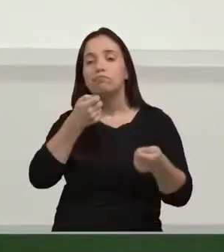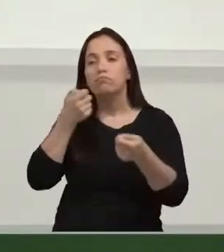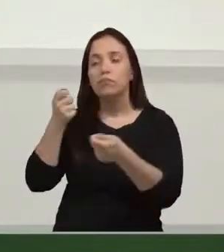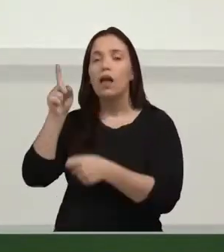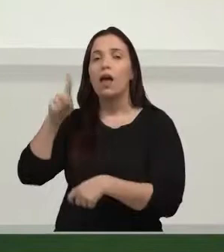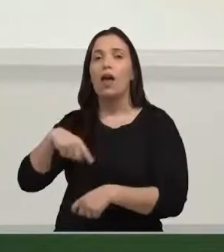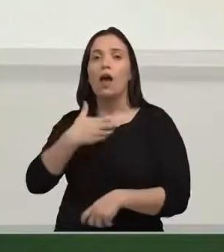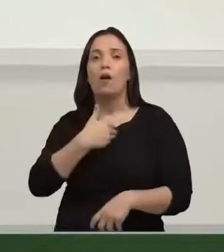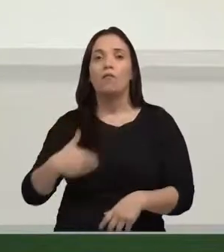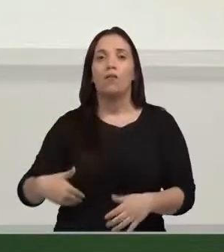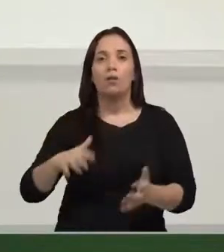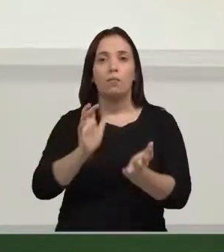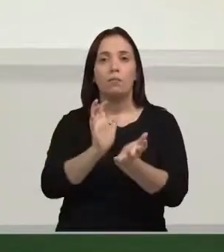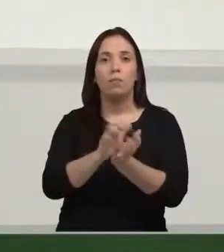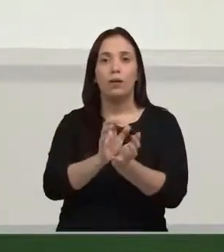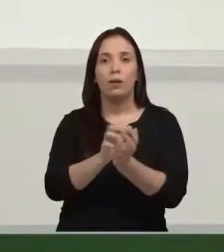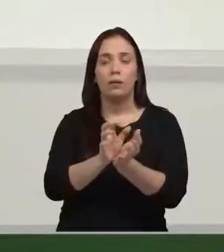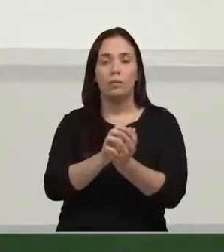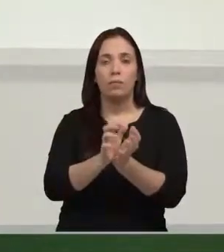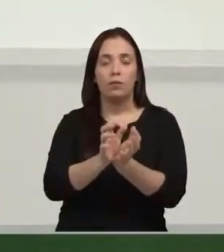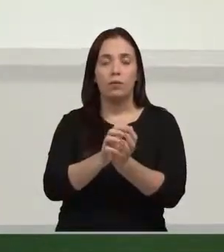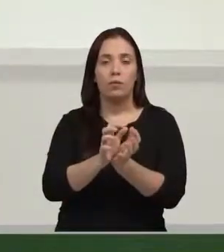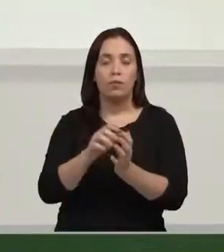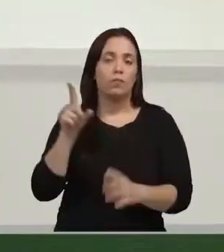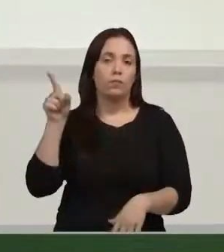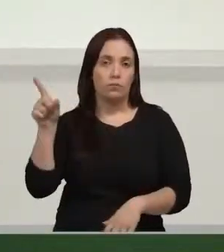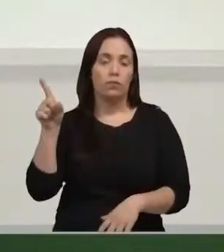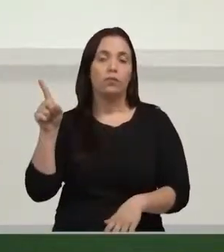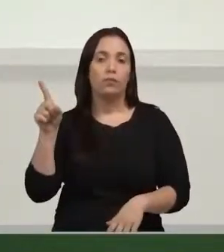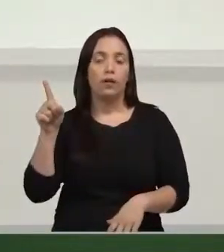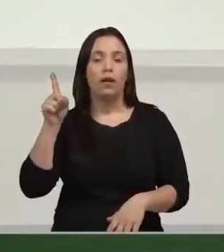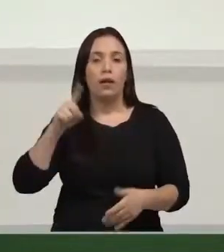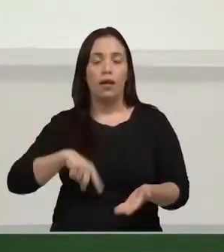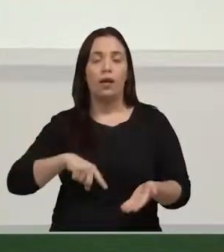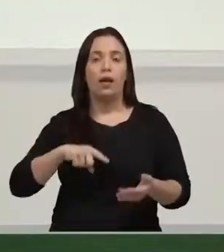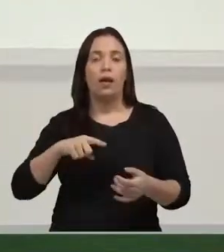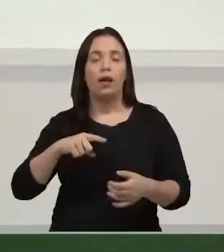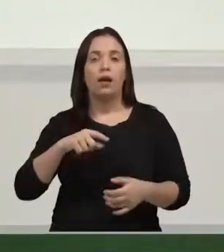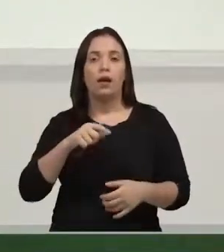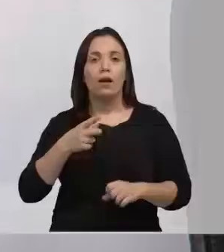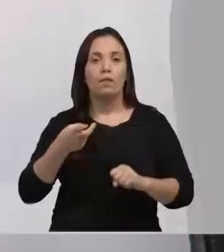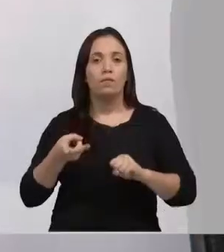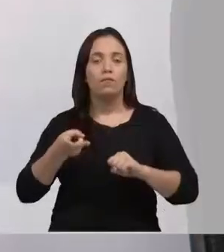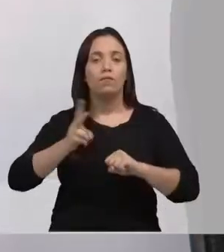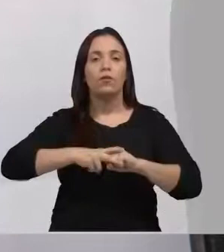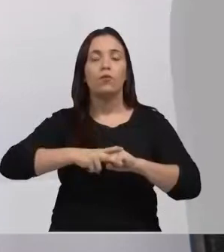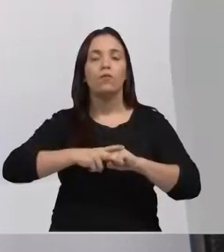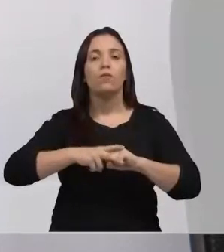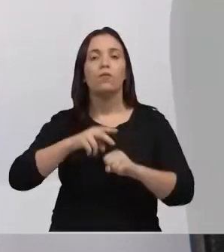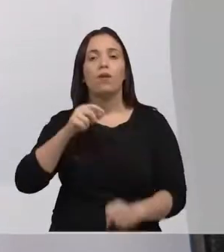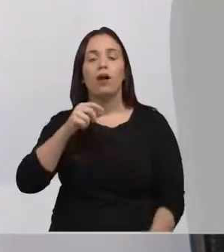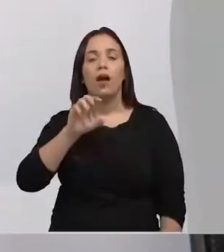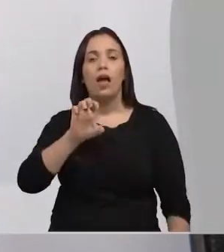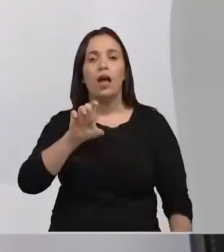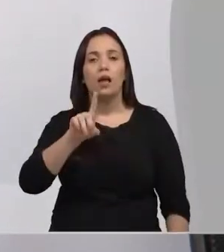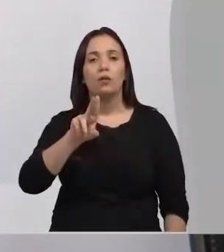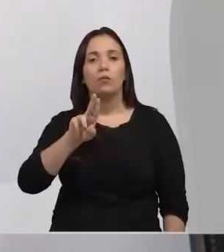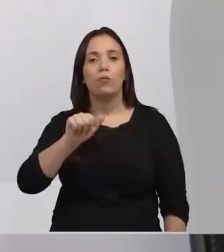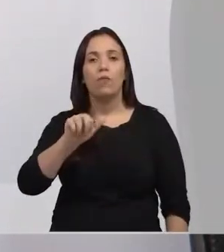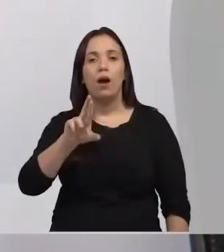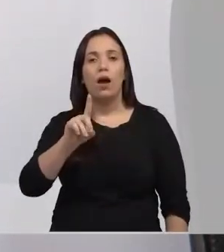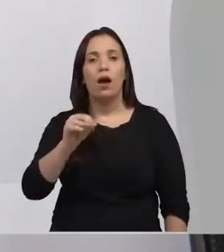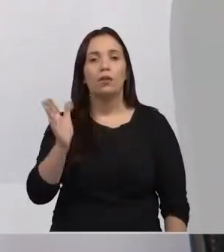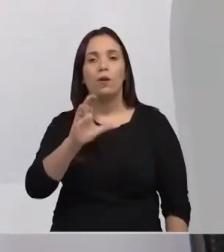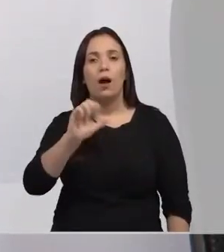é O o... governador de Pernambuco, é o Grupo Político de Pernambuco, É. que é liderado pela viúva de Eduardo Campos. A